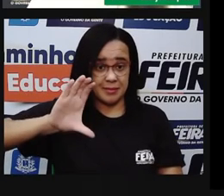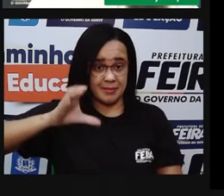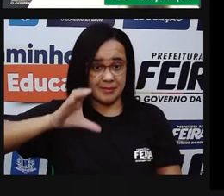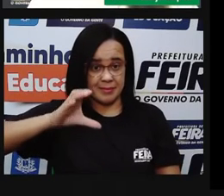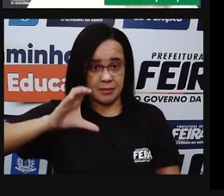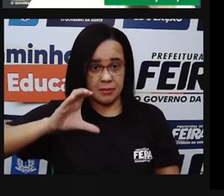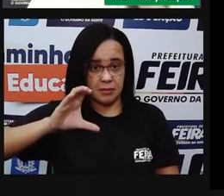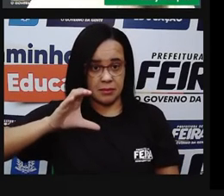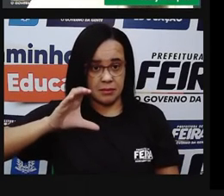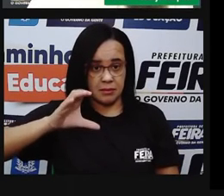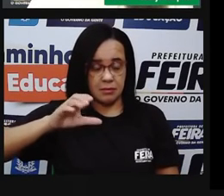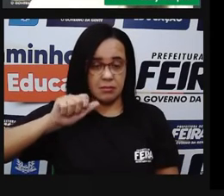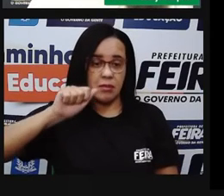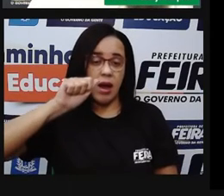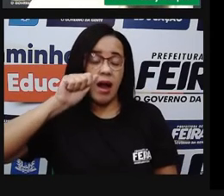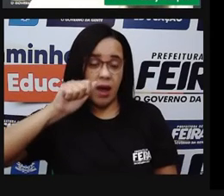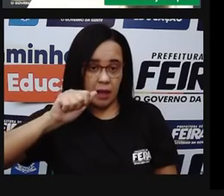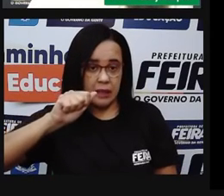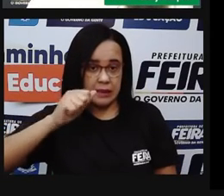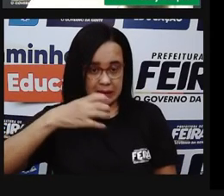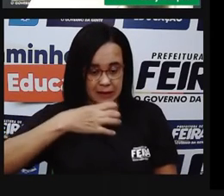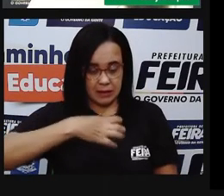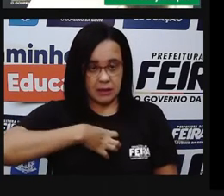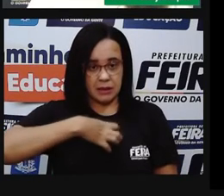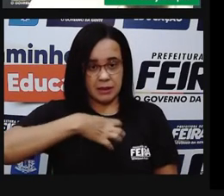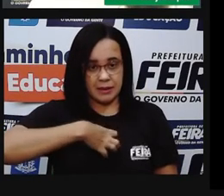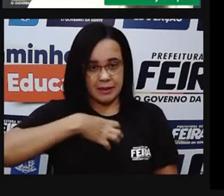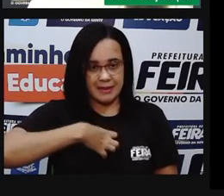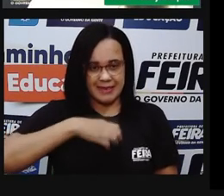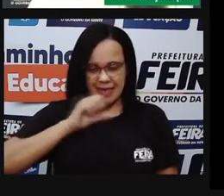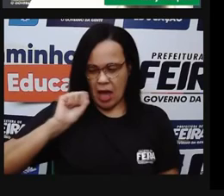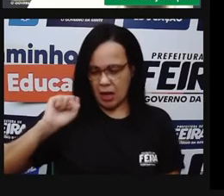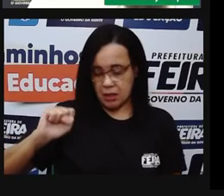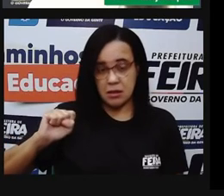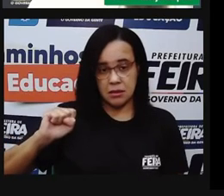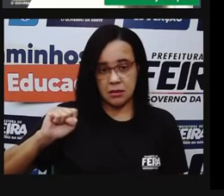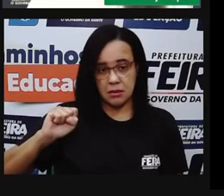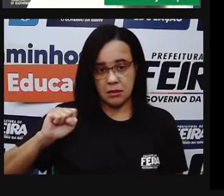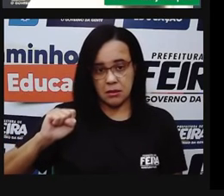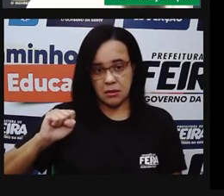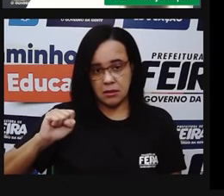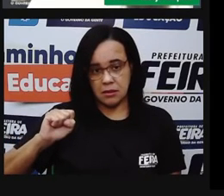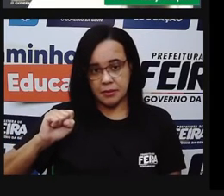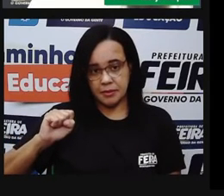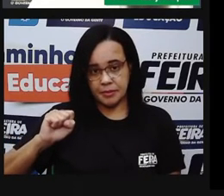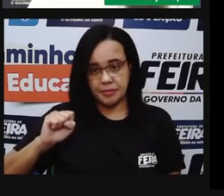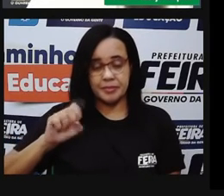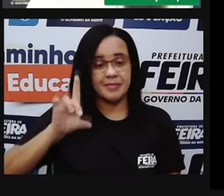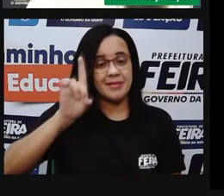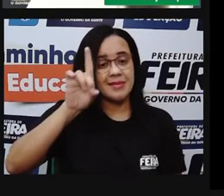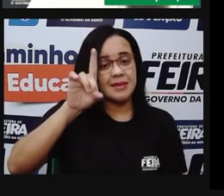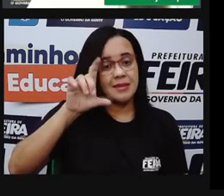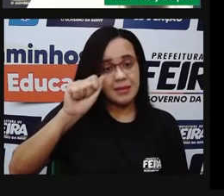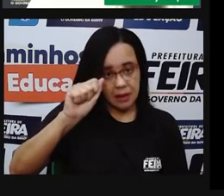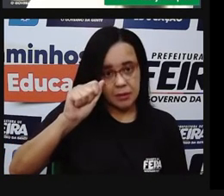da letra? Si, sa, palhaça. E no final, da,